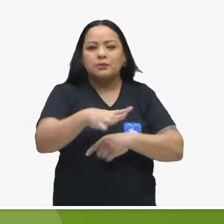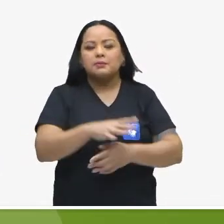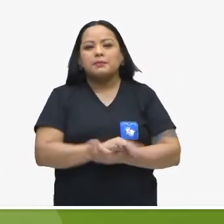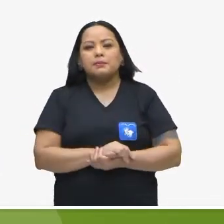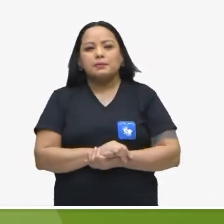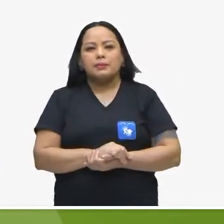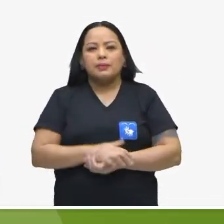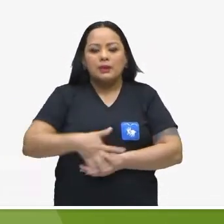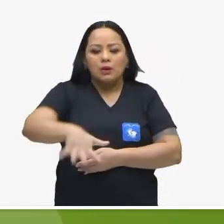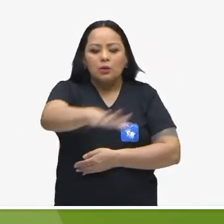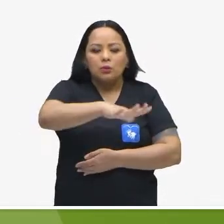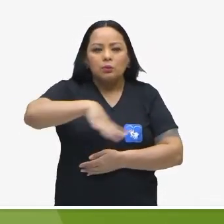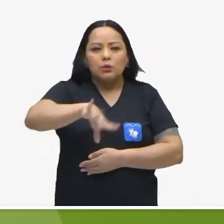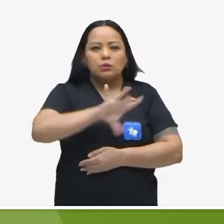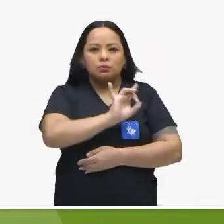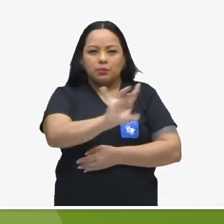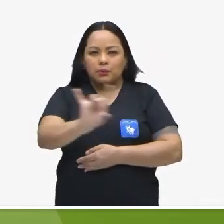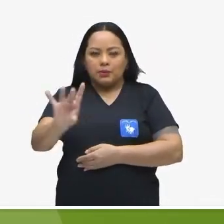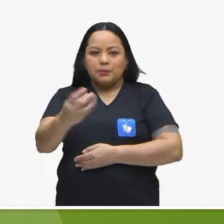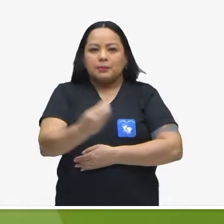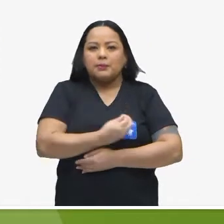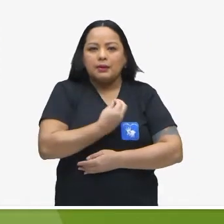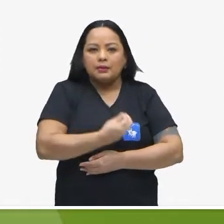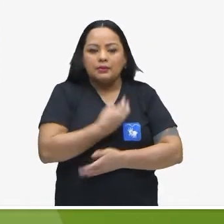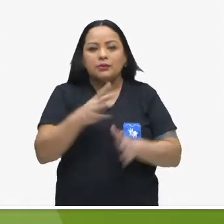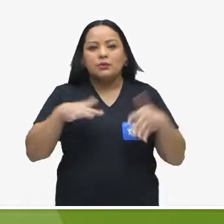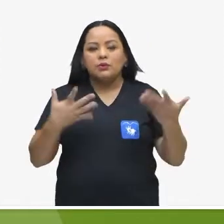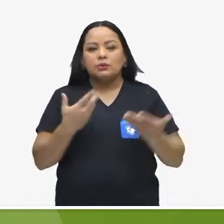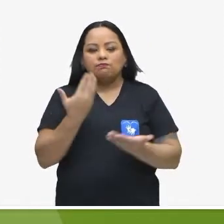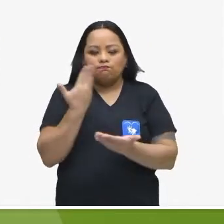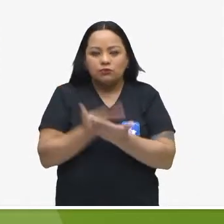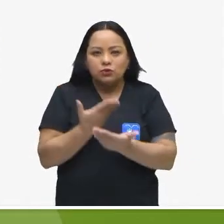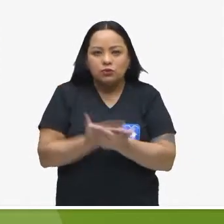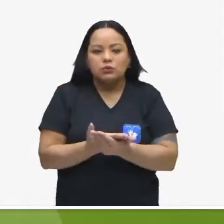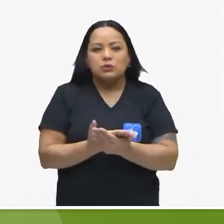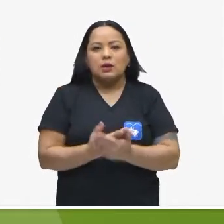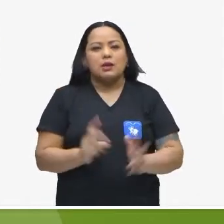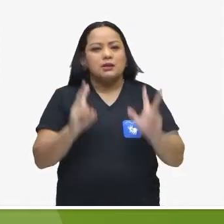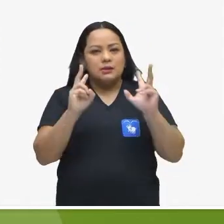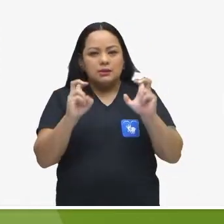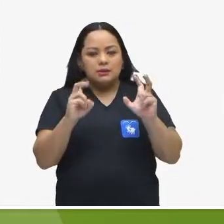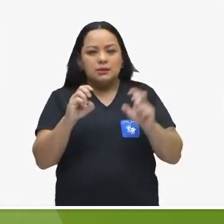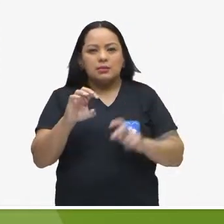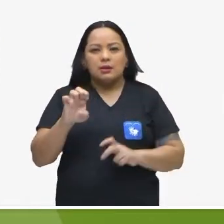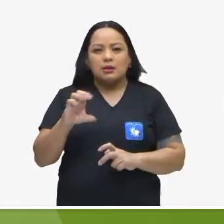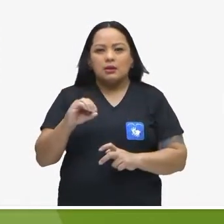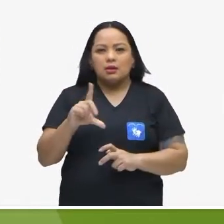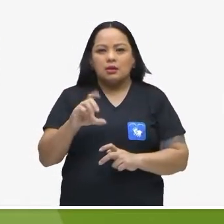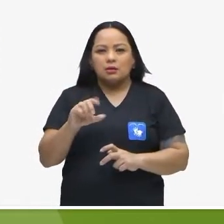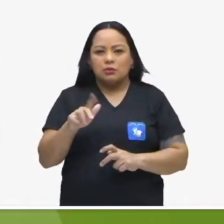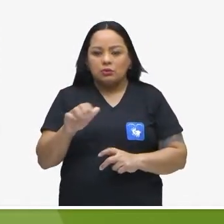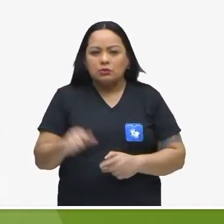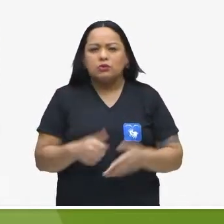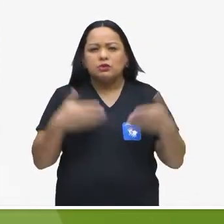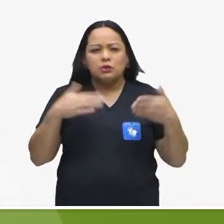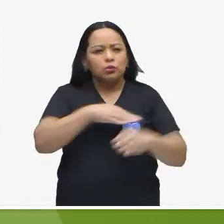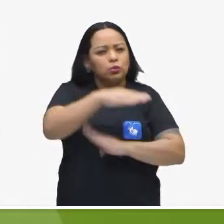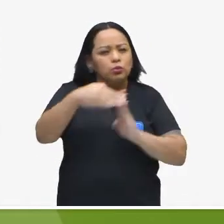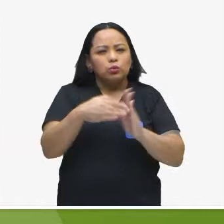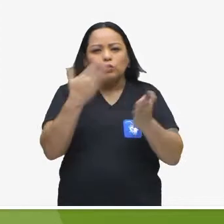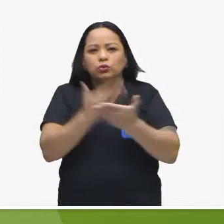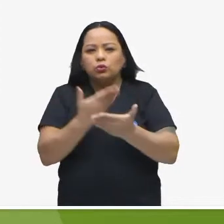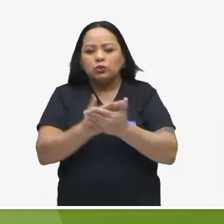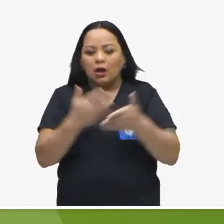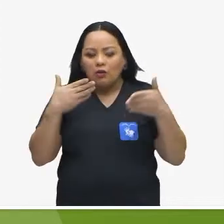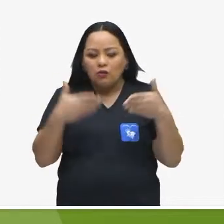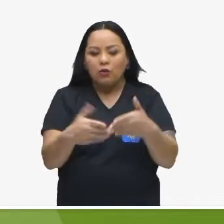meio no qual eles vivem. Então, quando a gente estuda ecologia, a gente estuda tudo isso, não apenas um organismo,